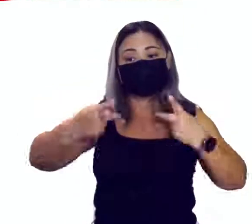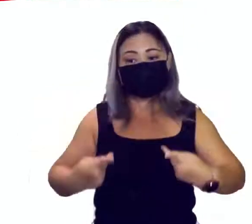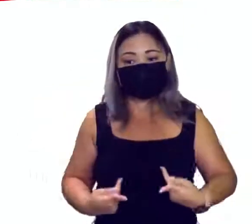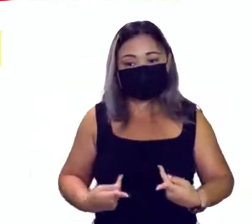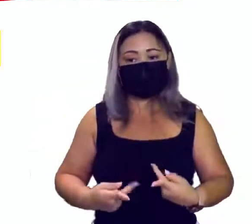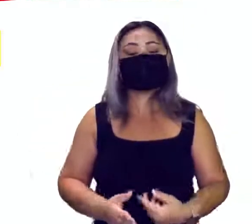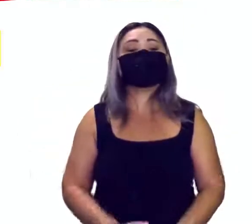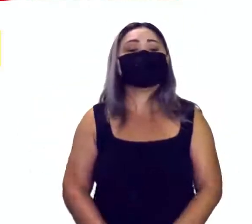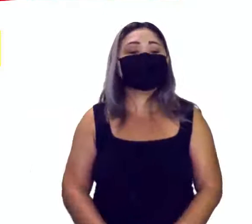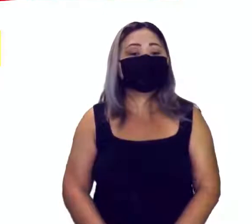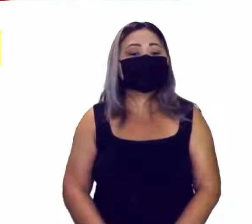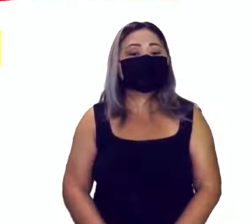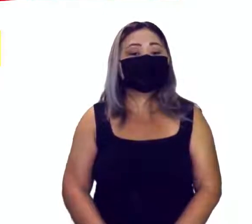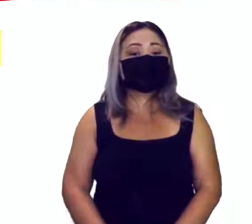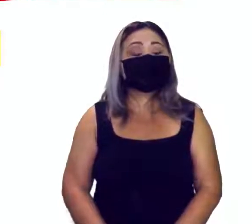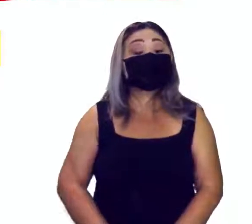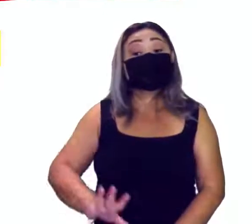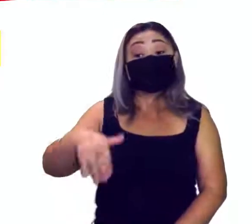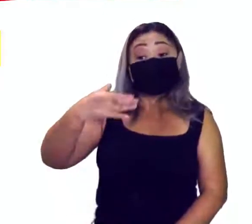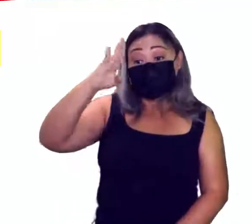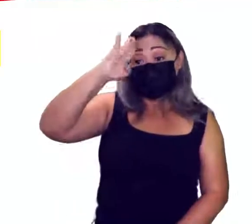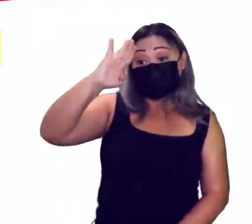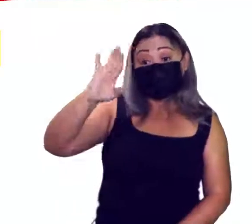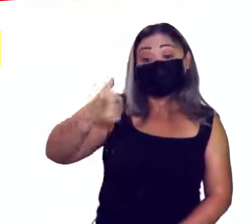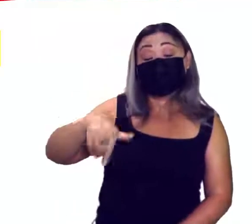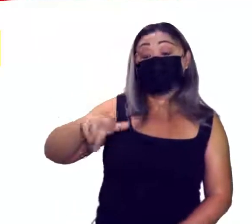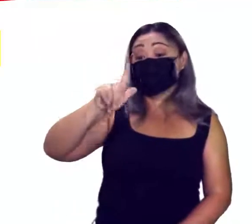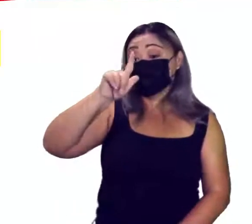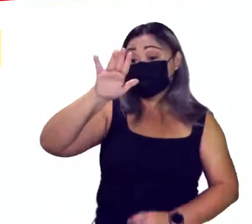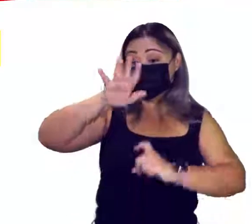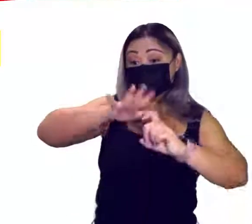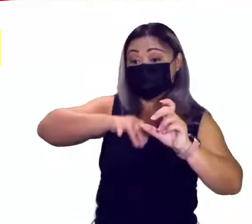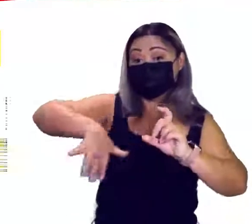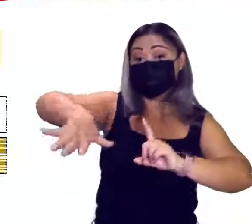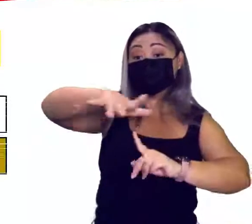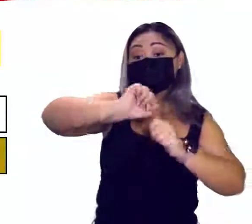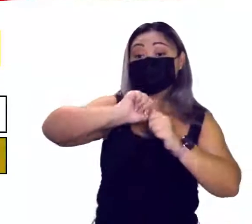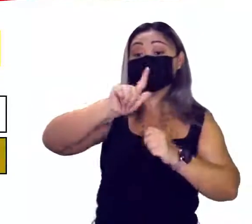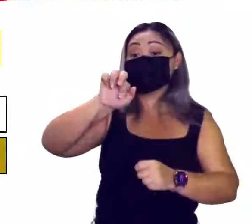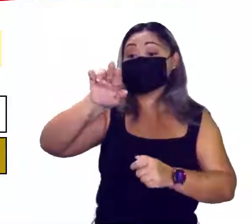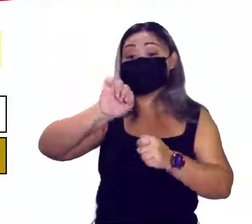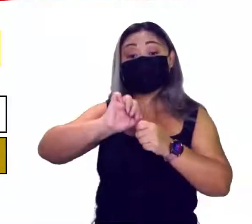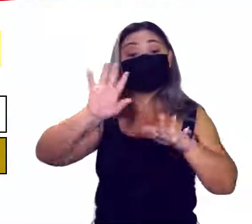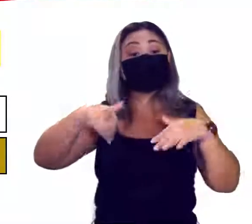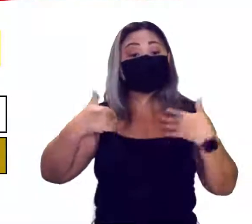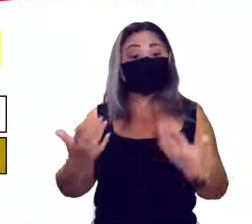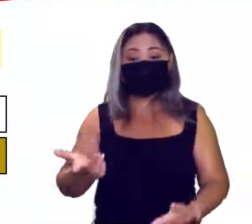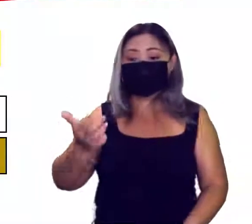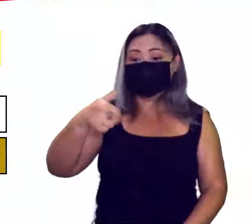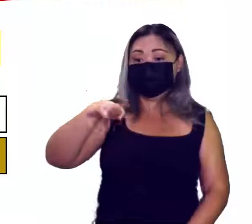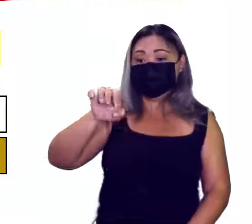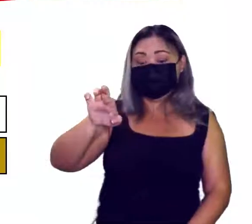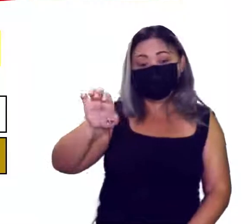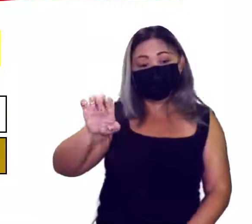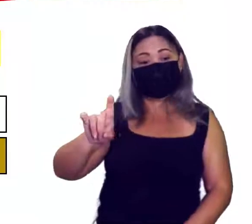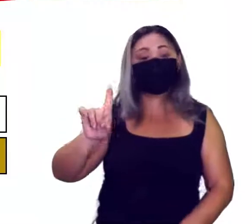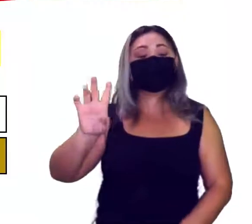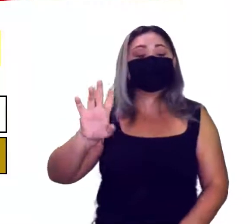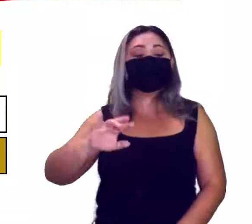humanos. Os principais heróis da mitologia grega são Aquiles, né?